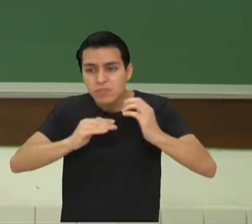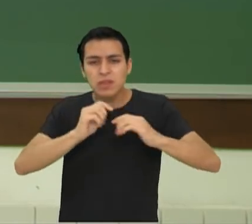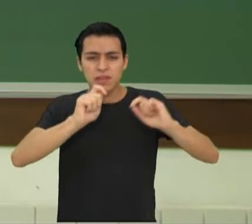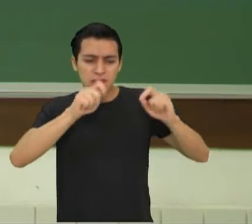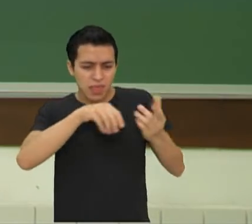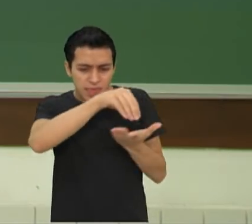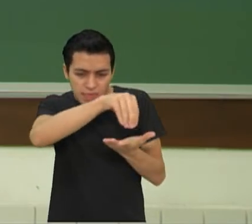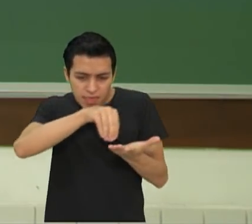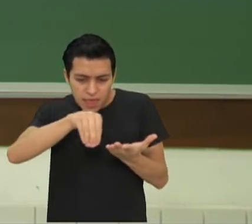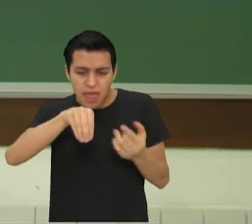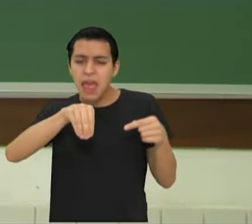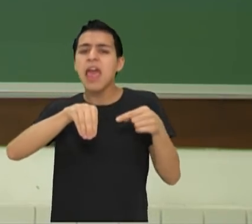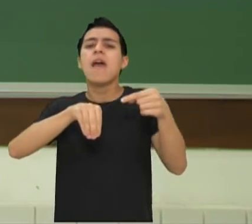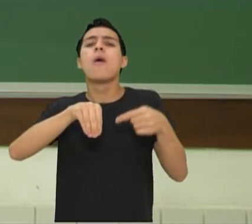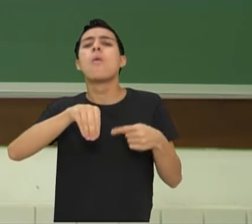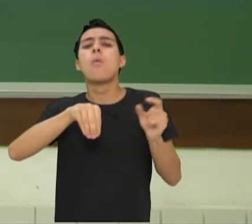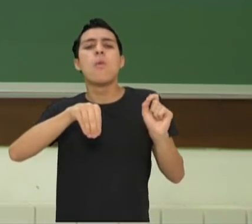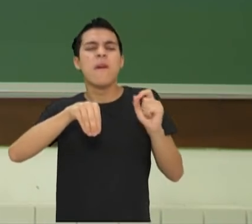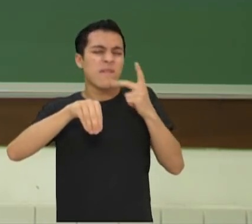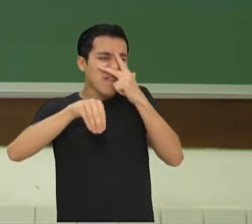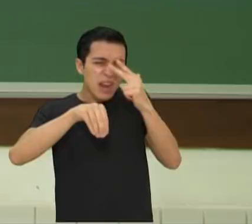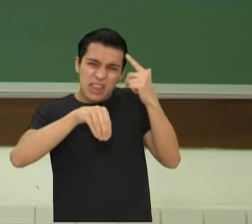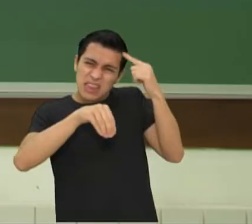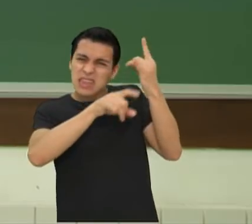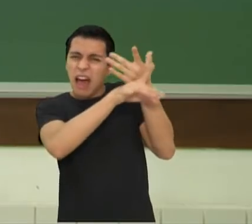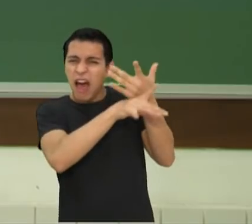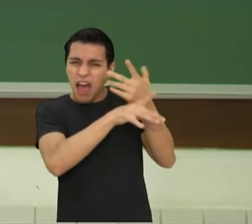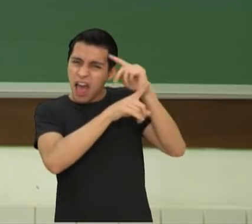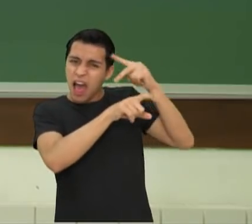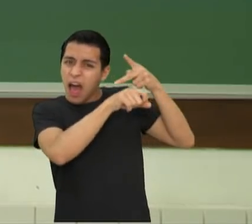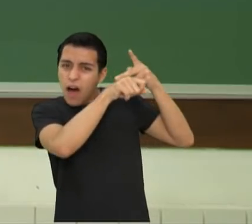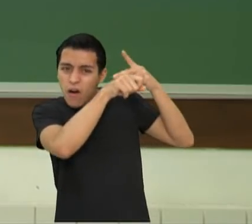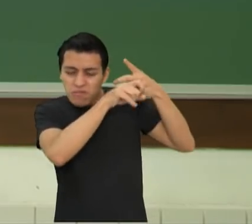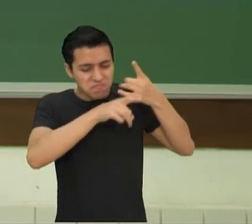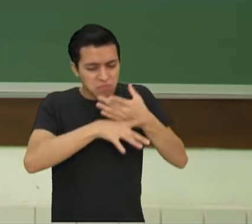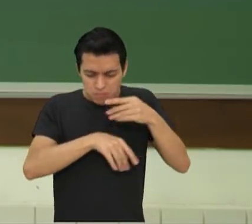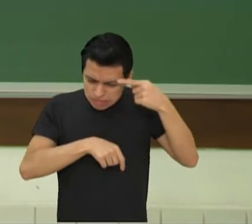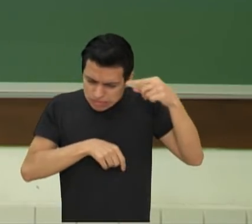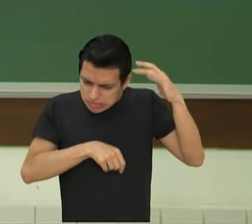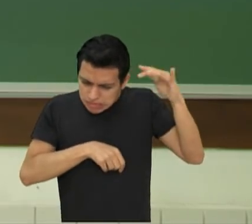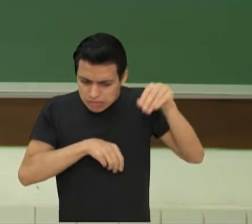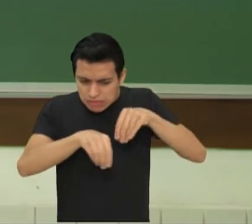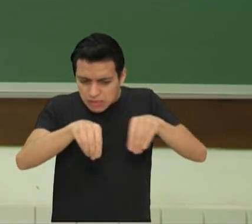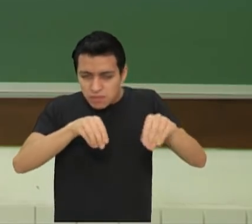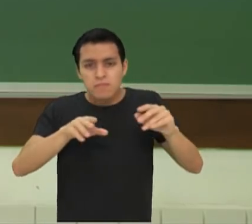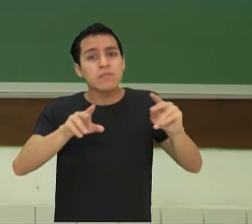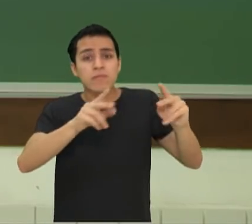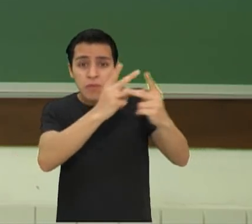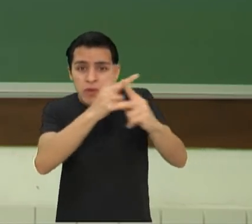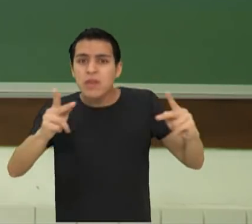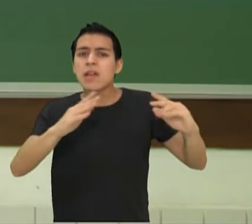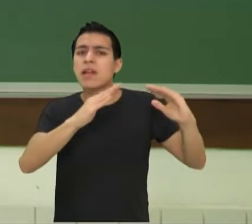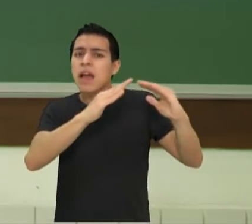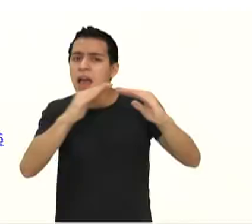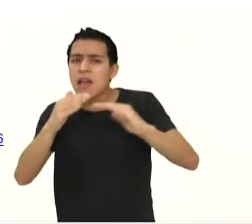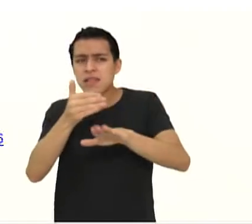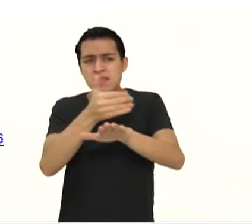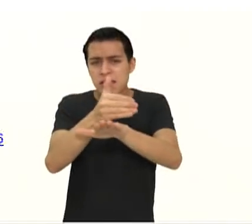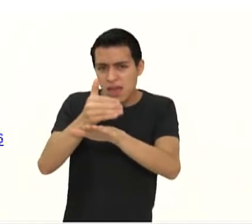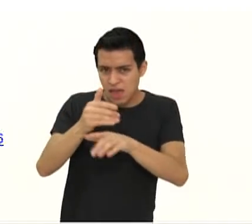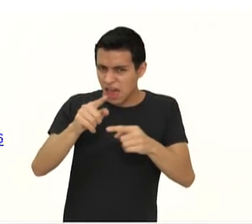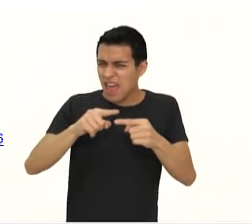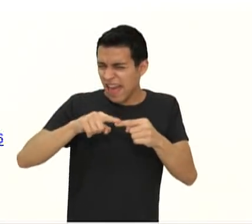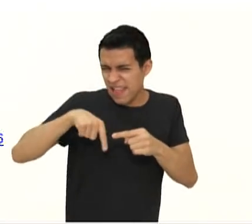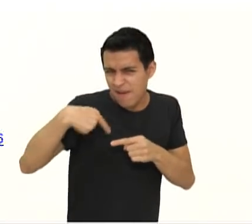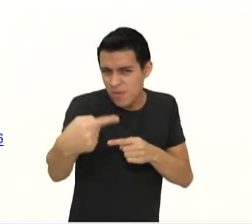tipo de jogada automaticamente, vai ser da tua cabeça automaticamente, né? Treinem as jogadas anotadas, né? E até a